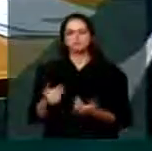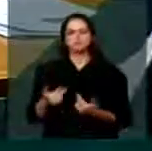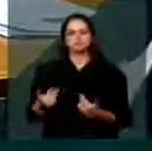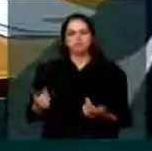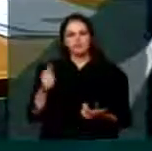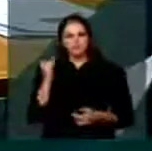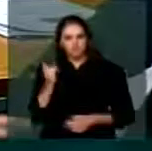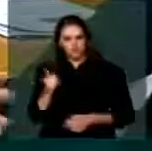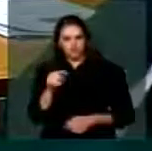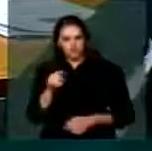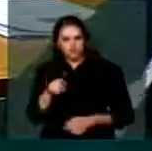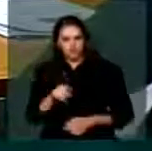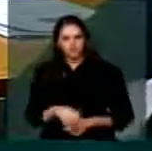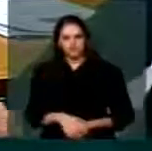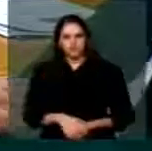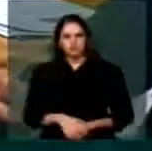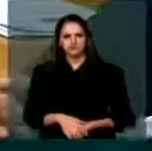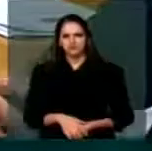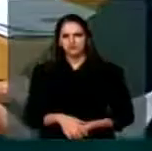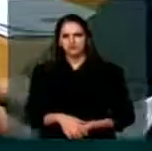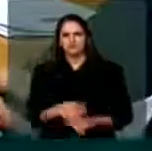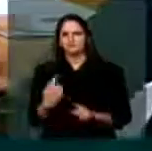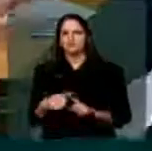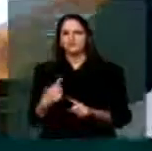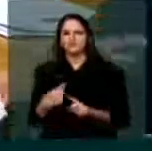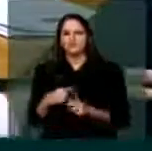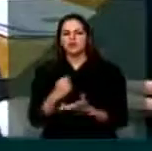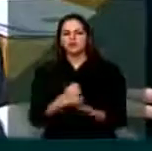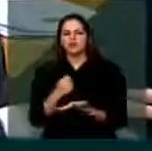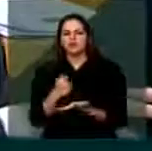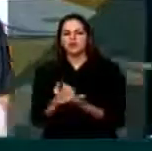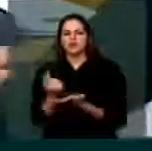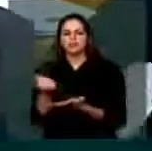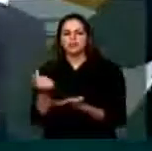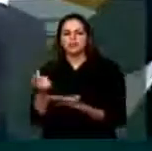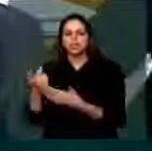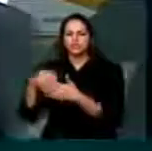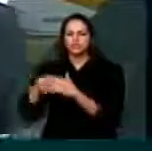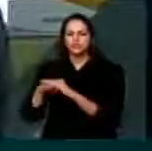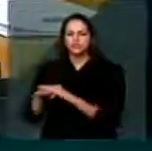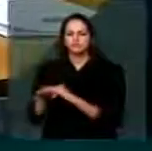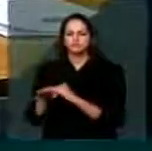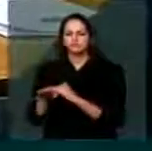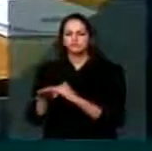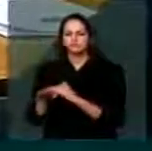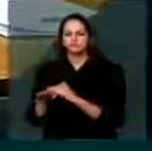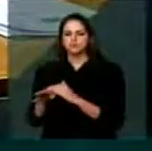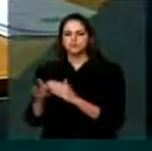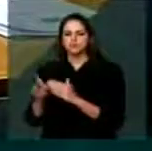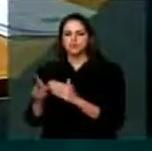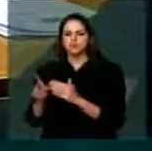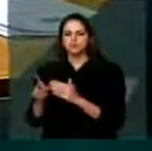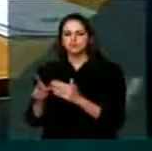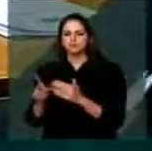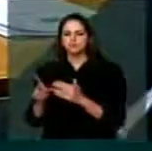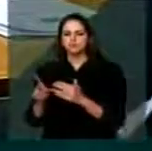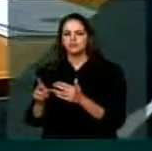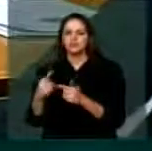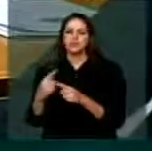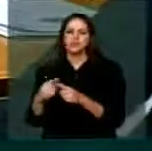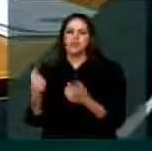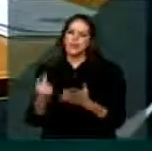falou sobre isso? O que significava esse contrato desse dinheiro lá depositado para chantagear em outro momento agora,